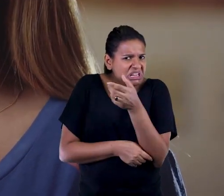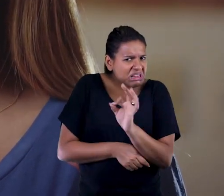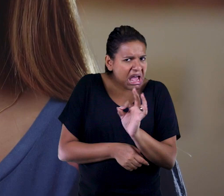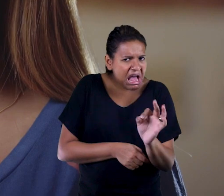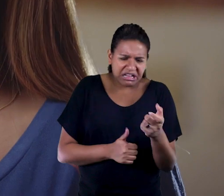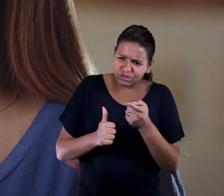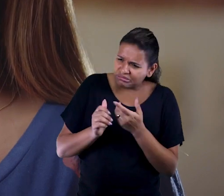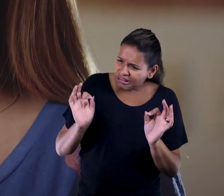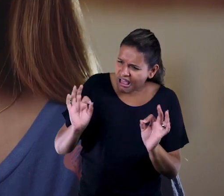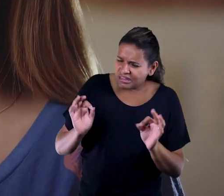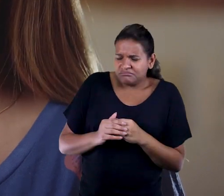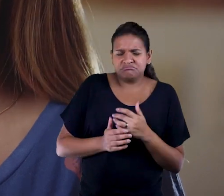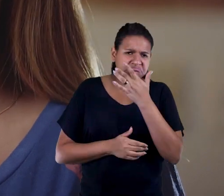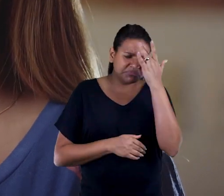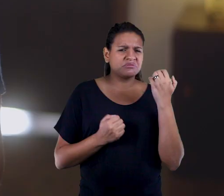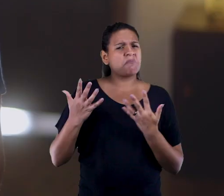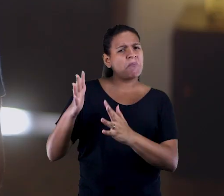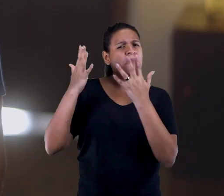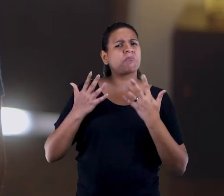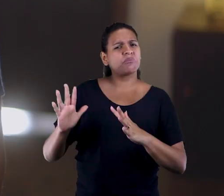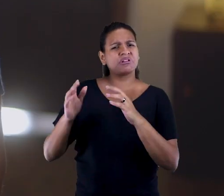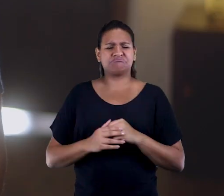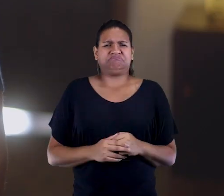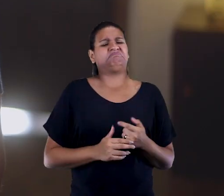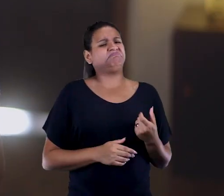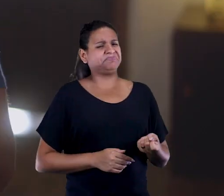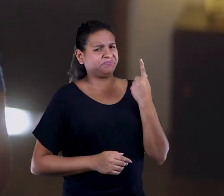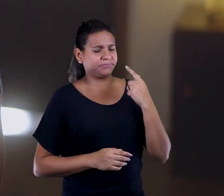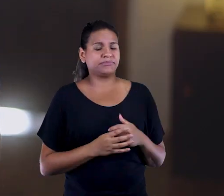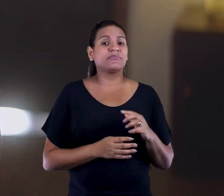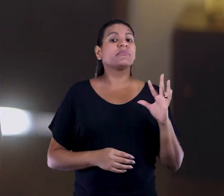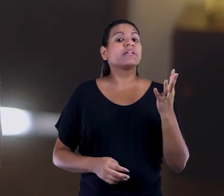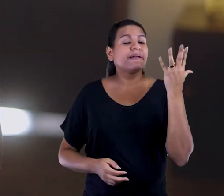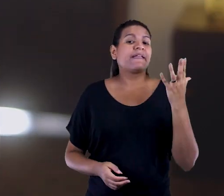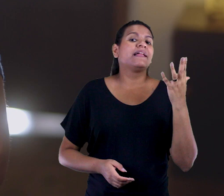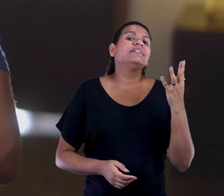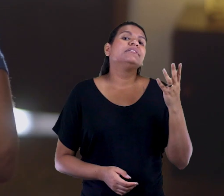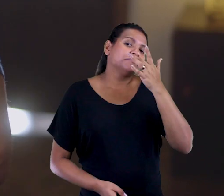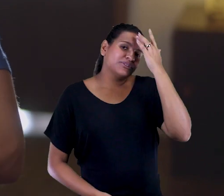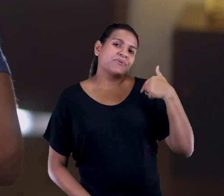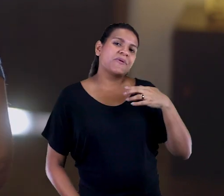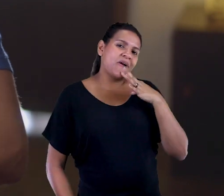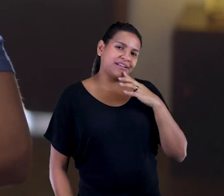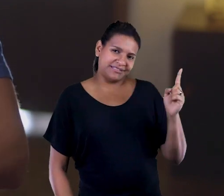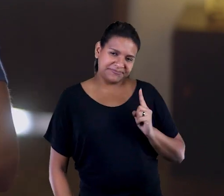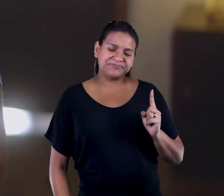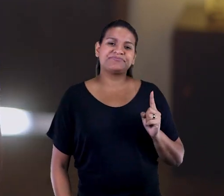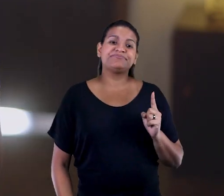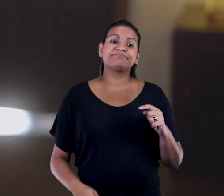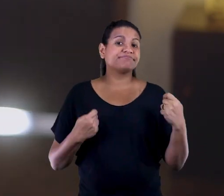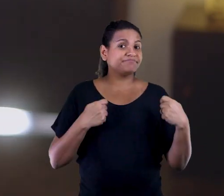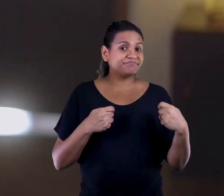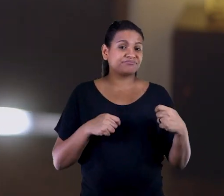essa pessoa e as pessoas falavam muito bem dela. Até que aconteceu de uma conhecida minha precisar de